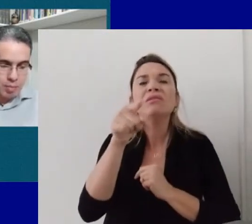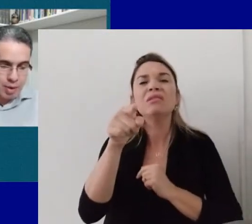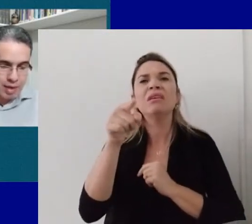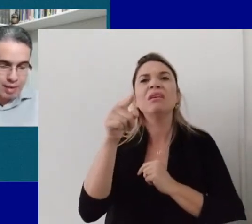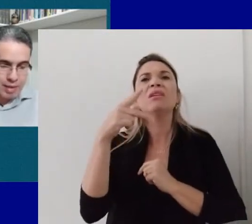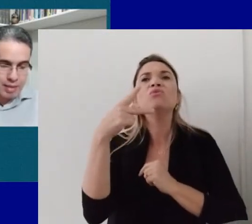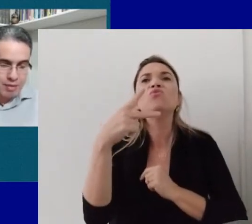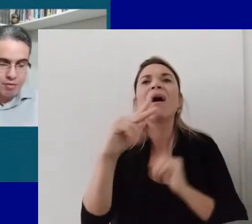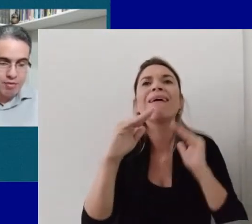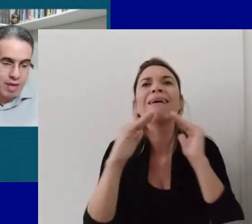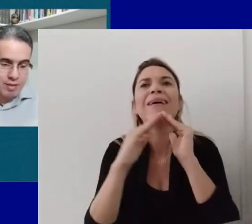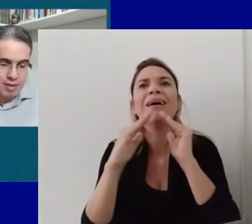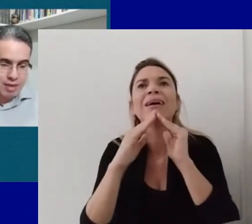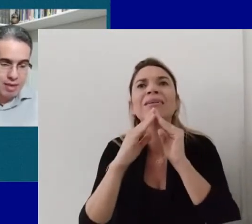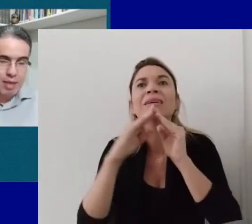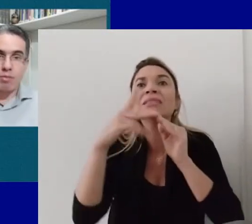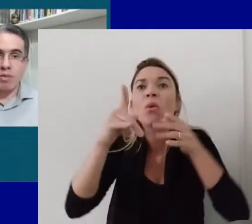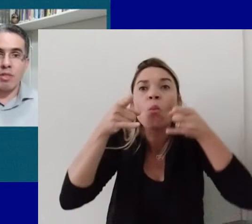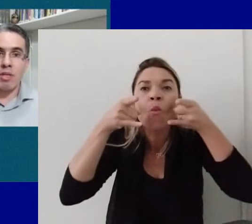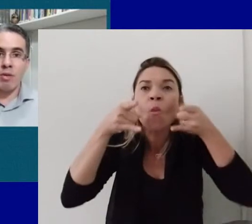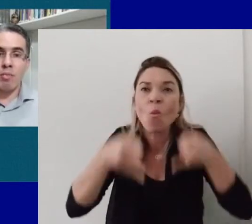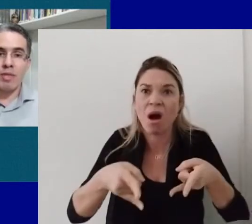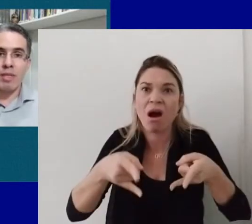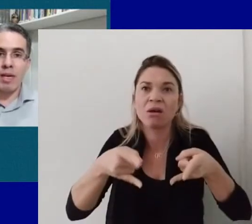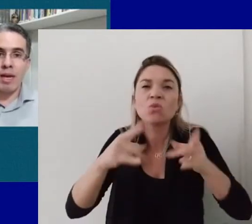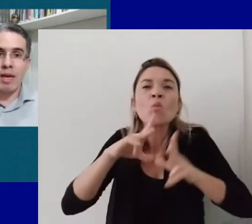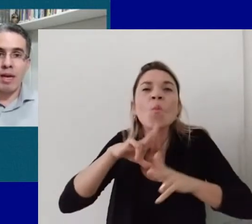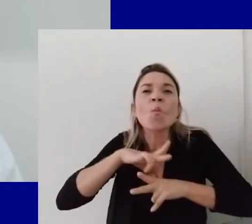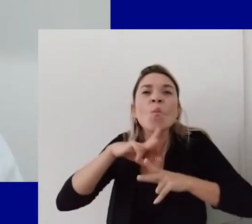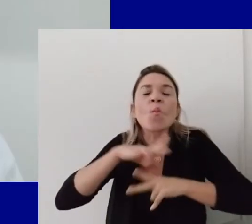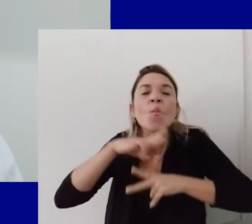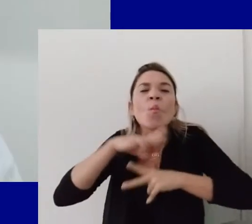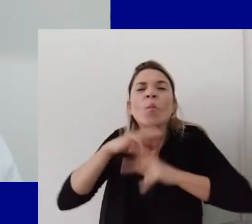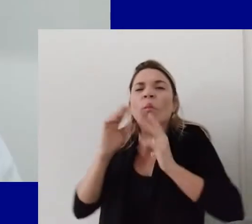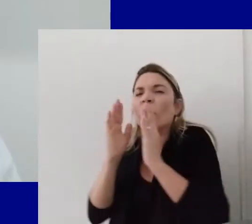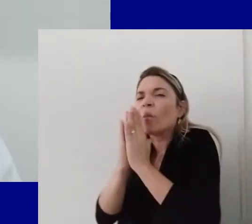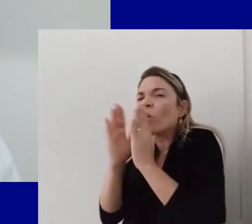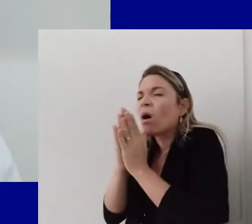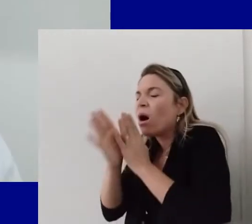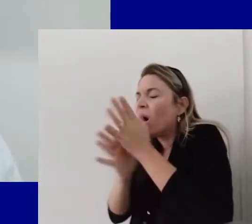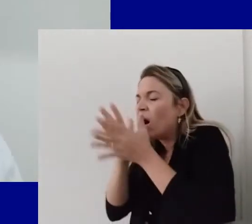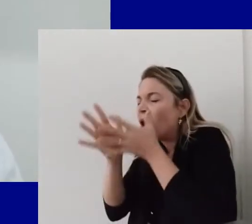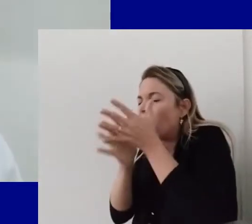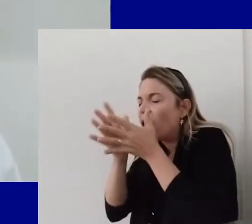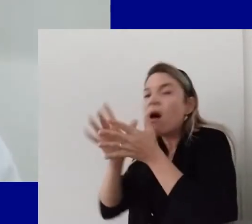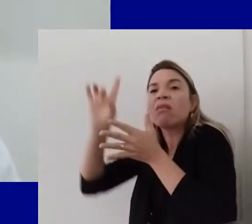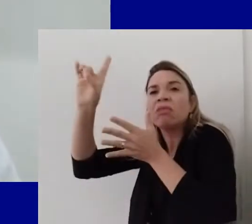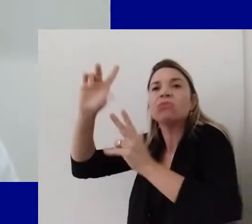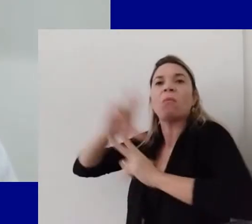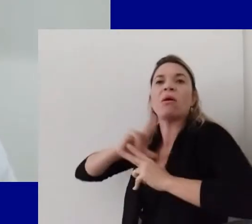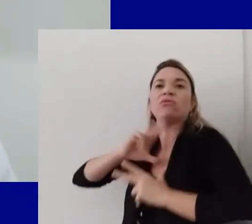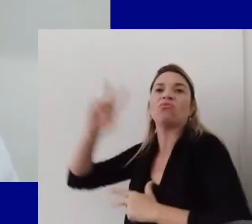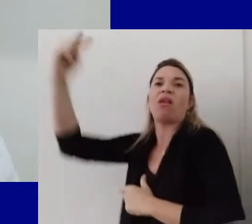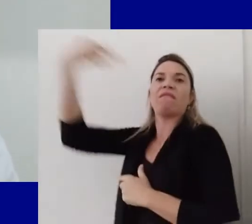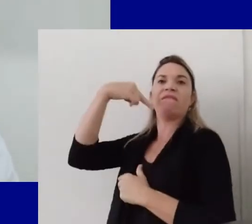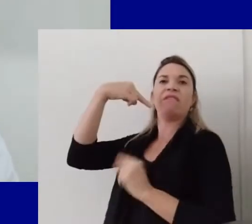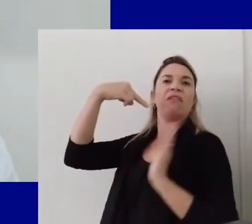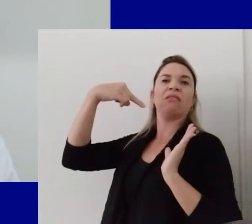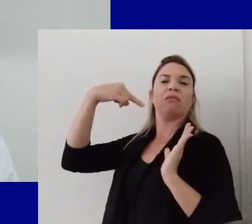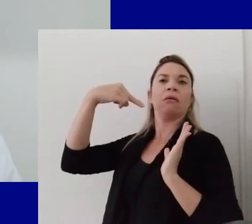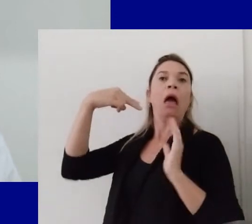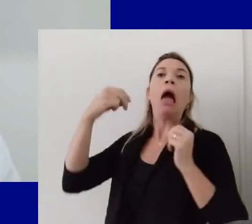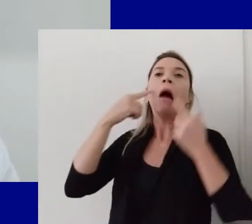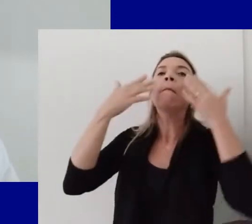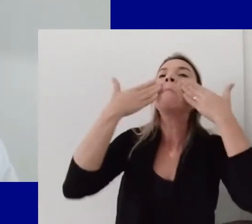e teu pai que vê em secreto te recompensará. A oração é vista por Deus, não pelos